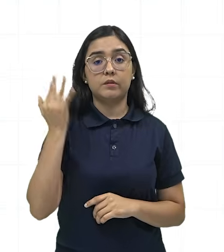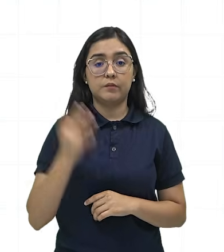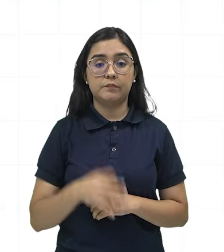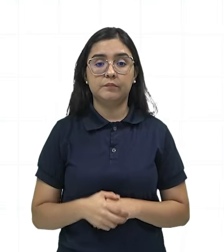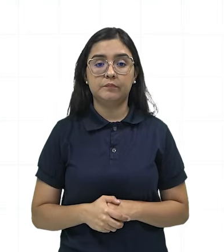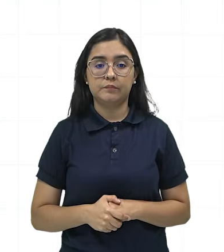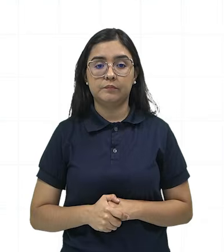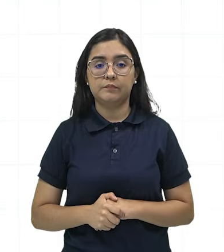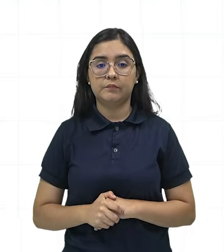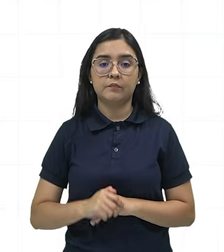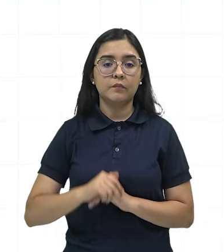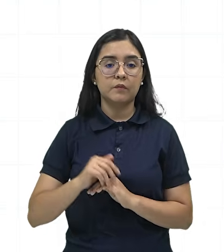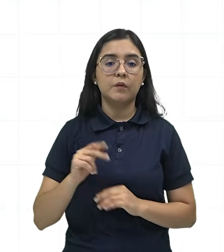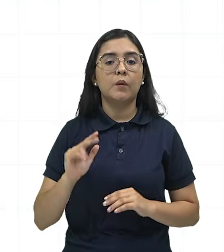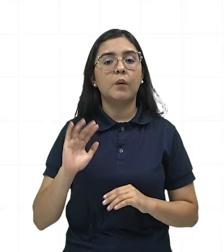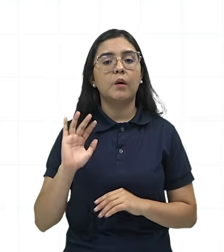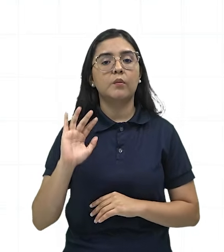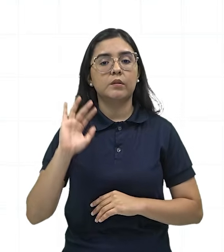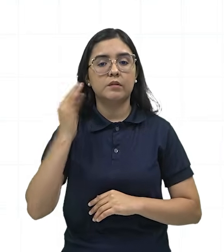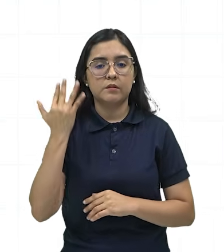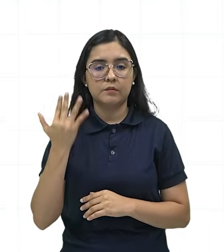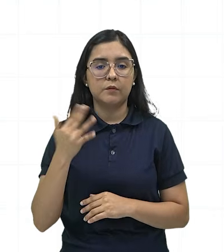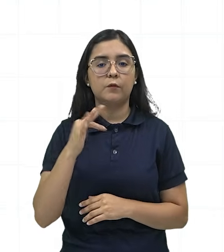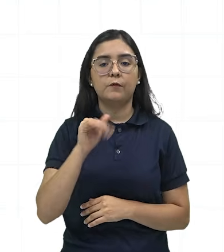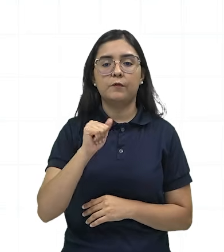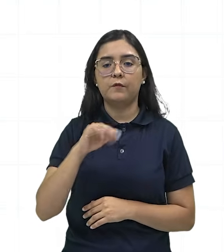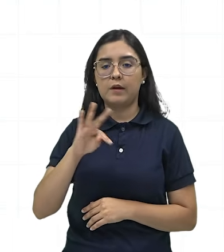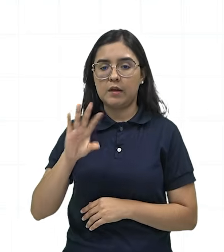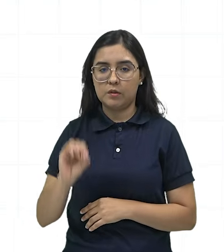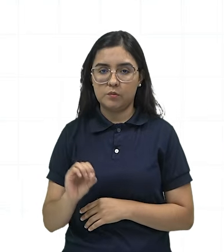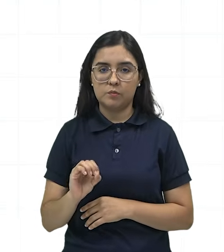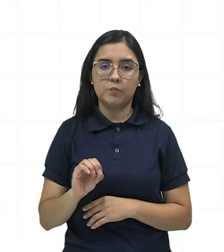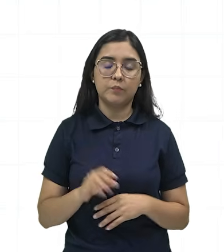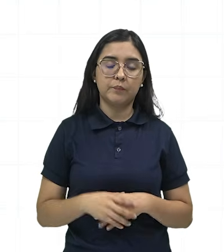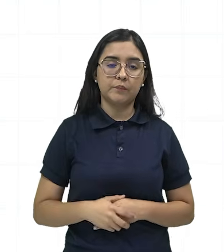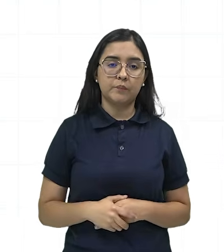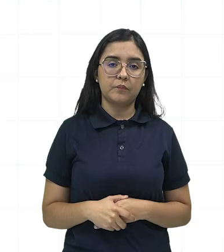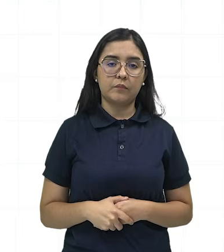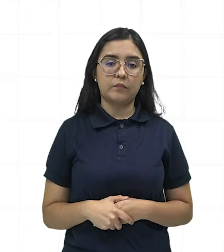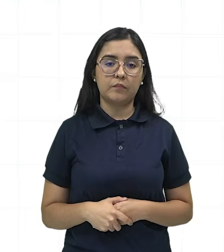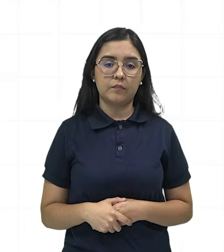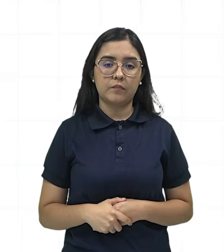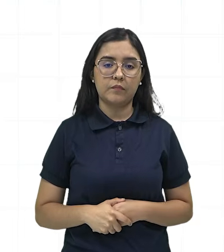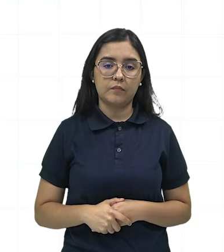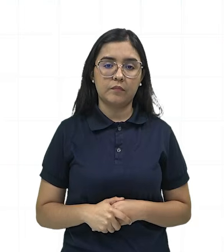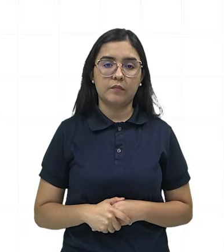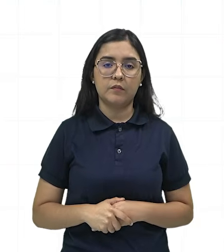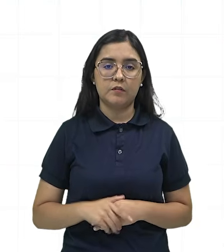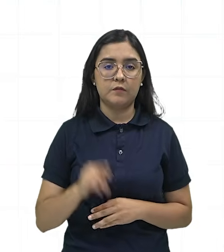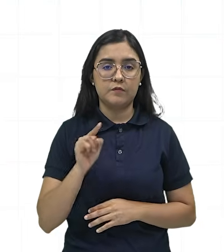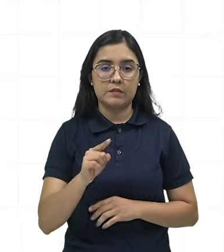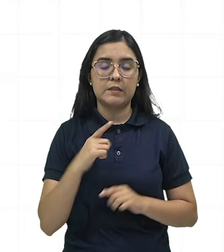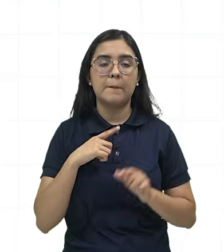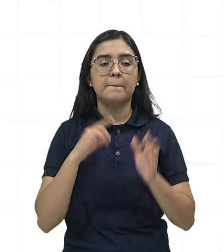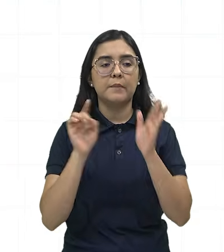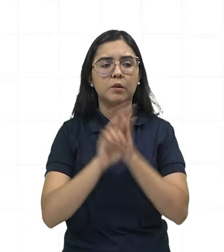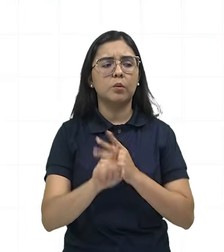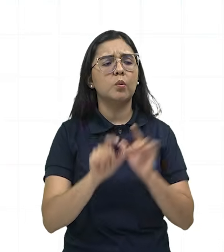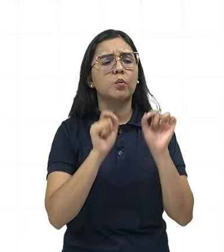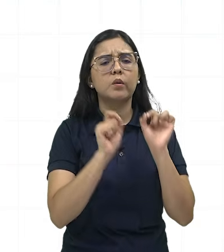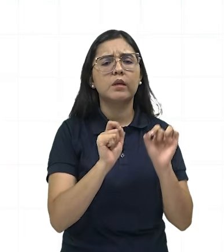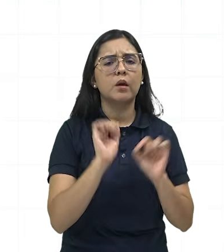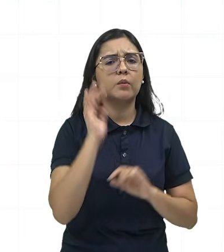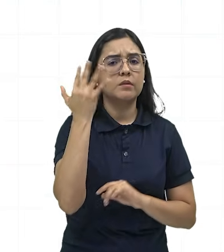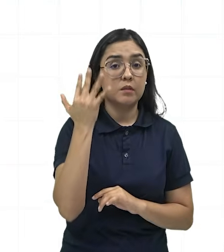É o acontecimento, é o evento, o fato ocorrido. Ou seja, quando você pergunta o